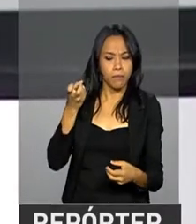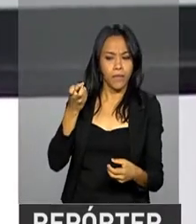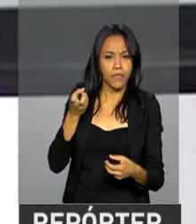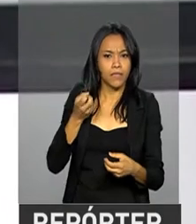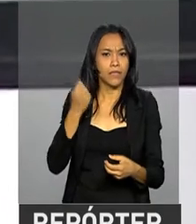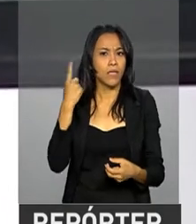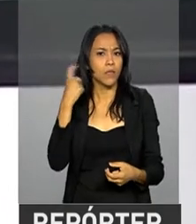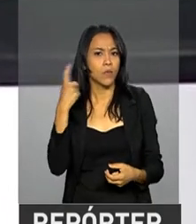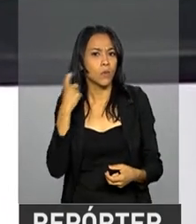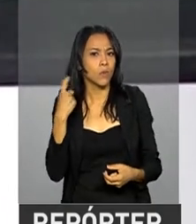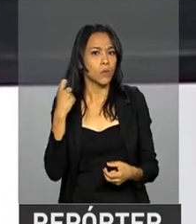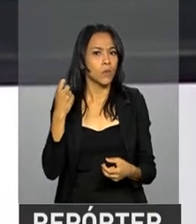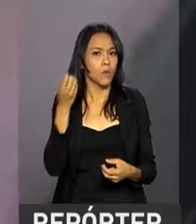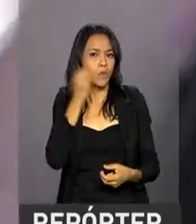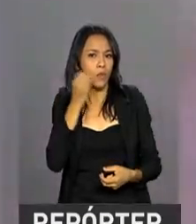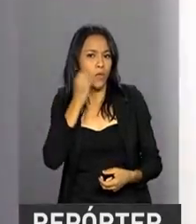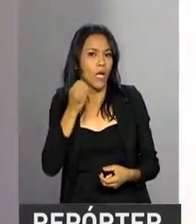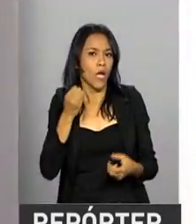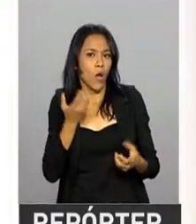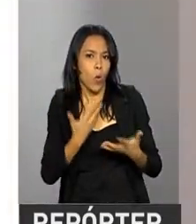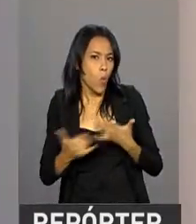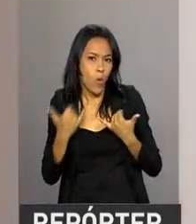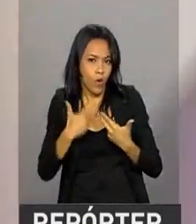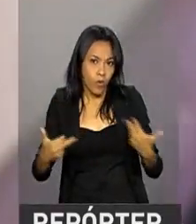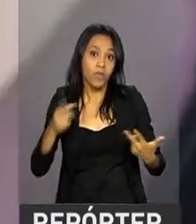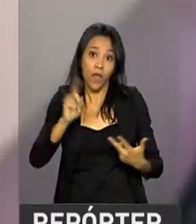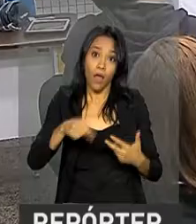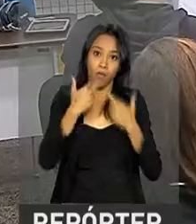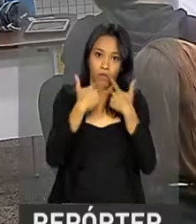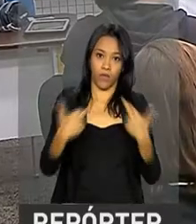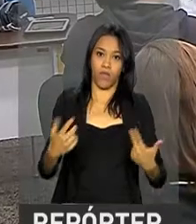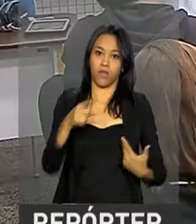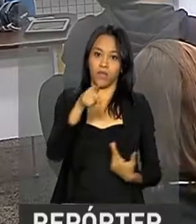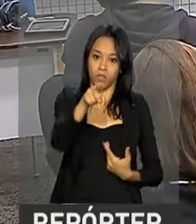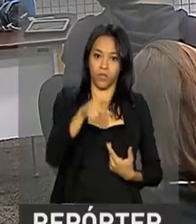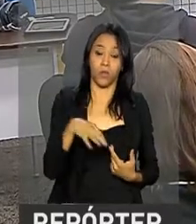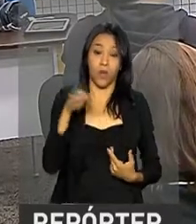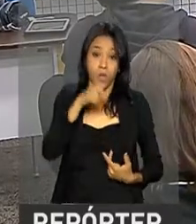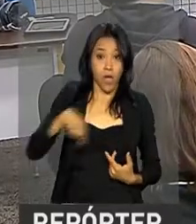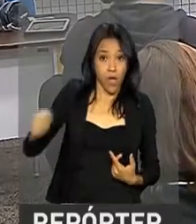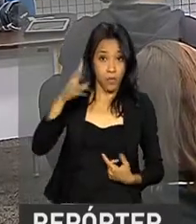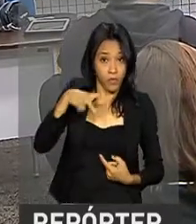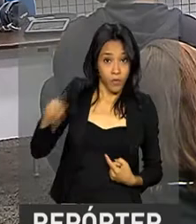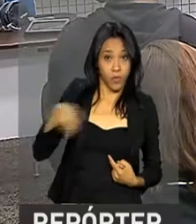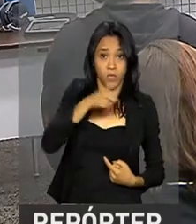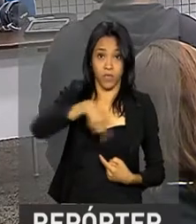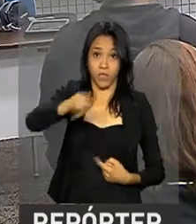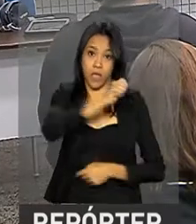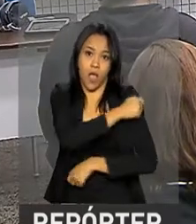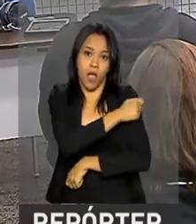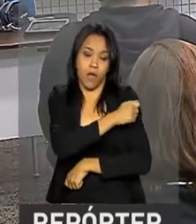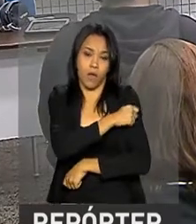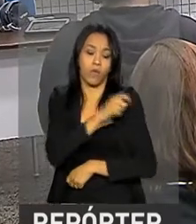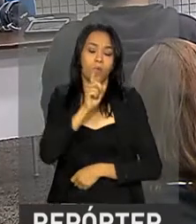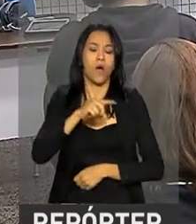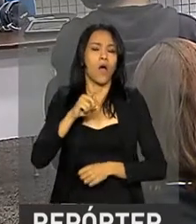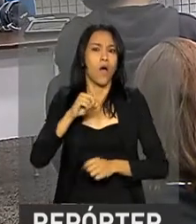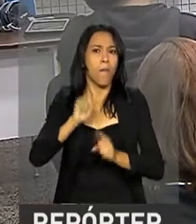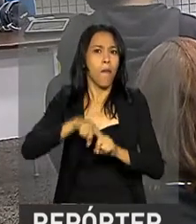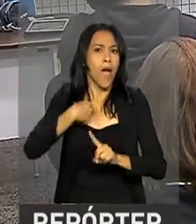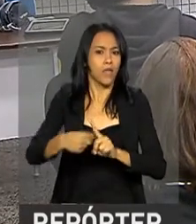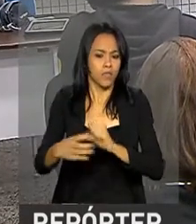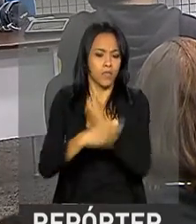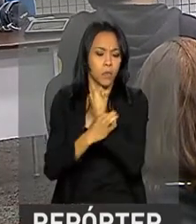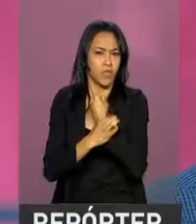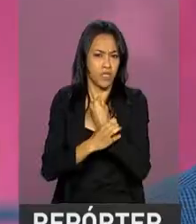de sinais de celulares por exemplo será outra novidade para professores e alunos o aumento da segurança não vai afetar